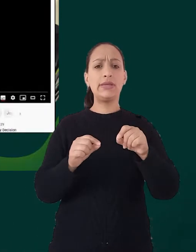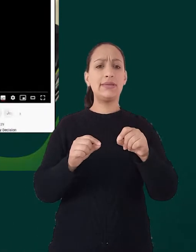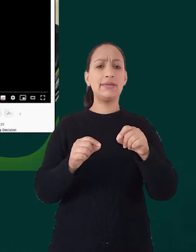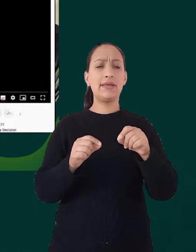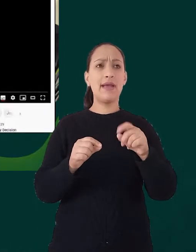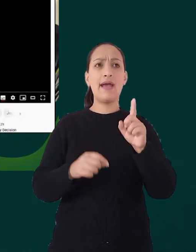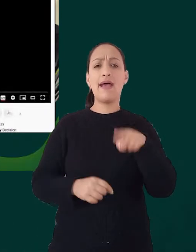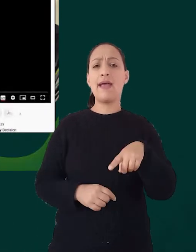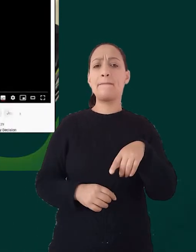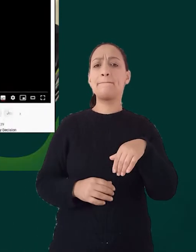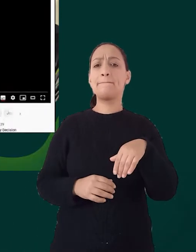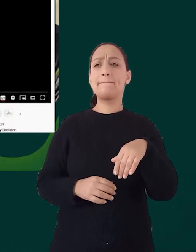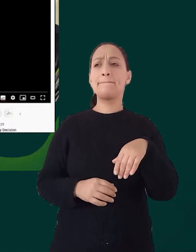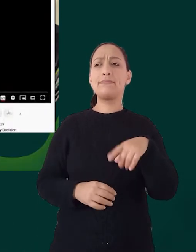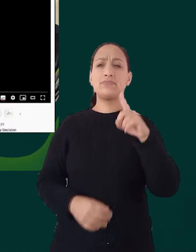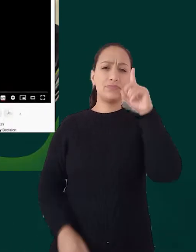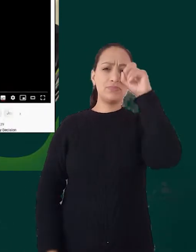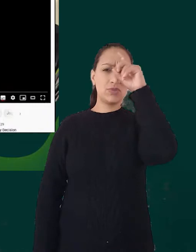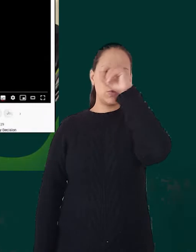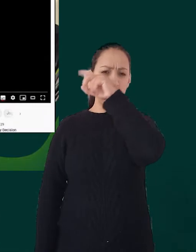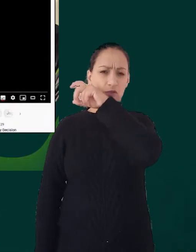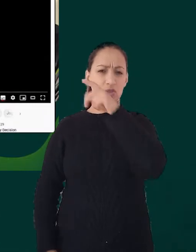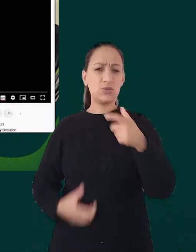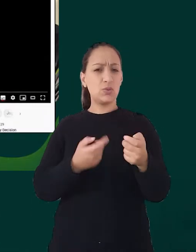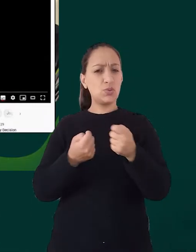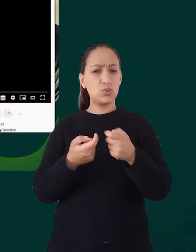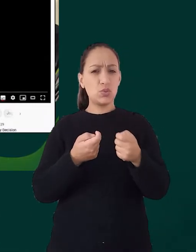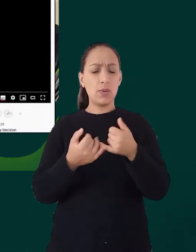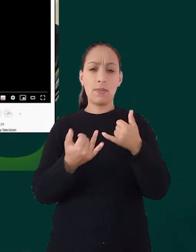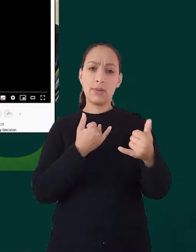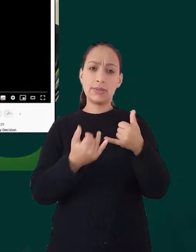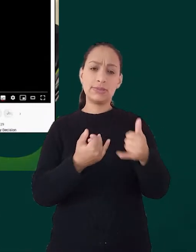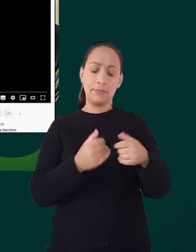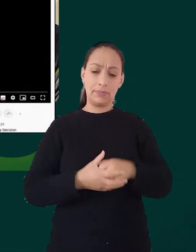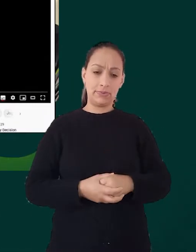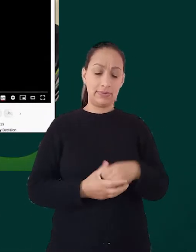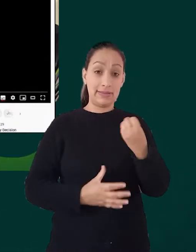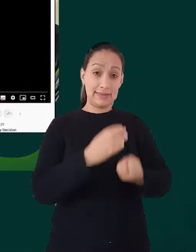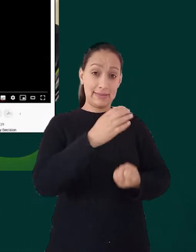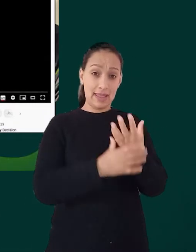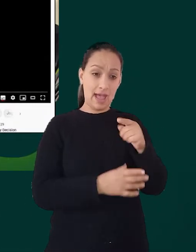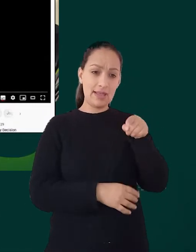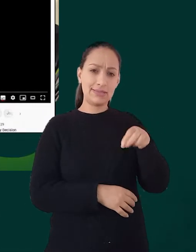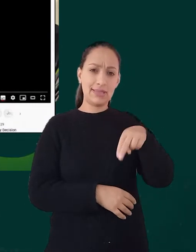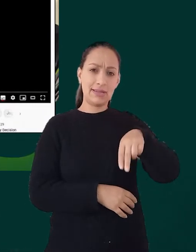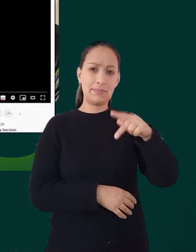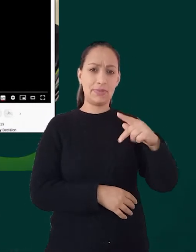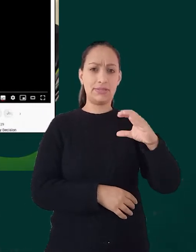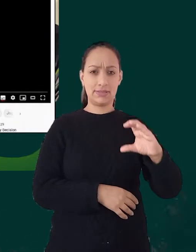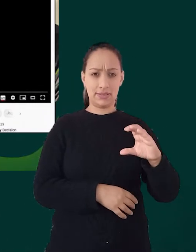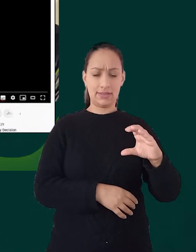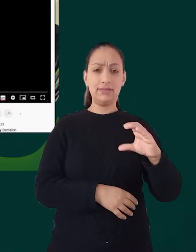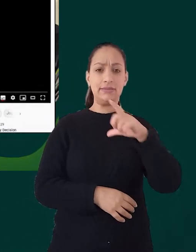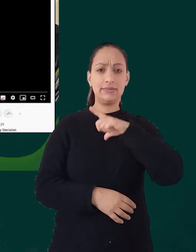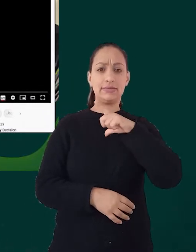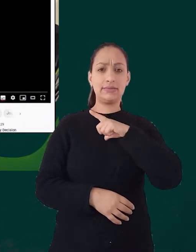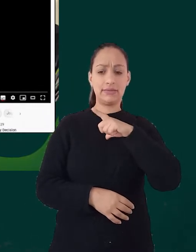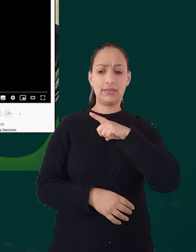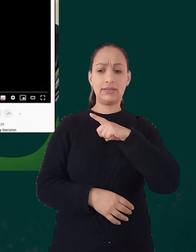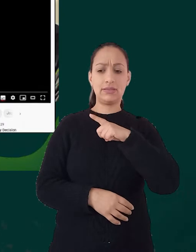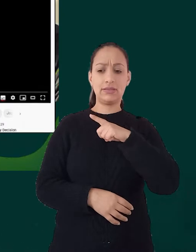mais difícil, né, num jogo? Por exemplo, criar esses NPCs, porque a gente tem toda